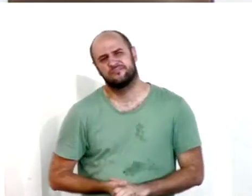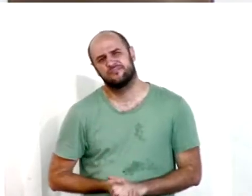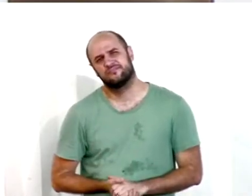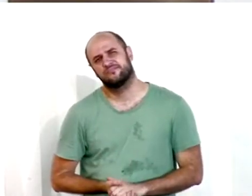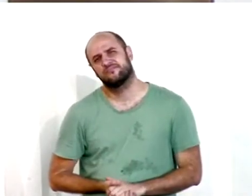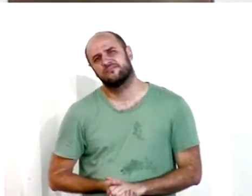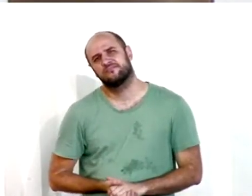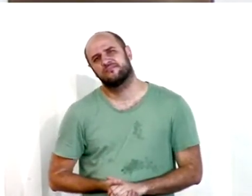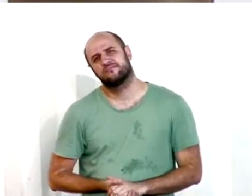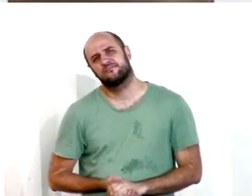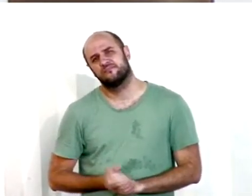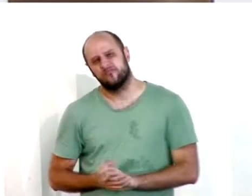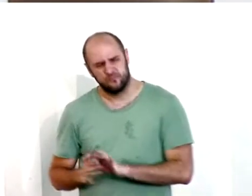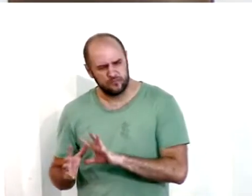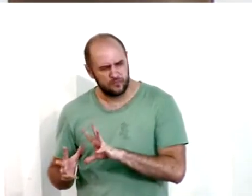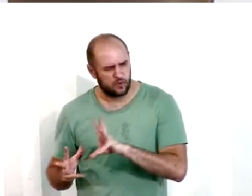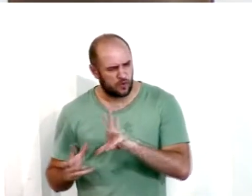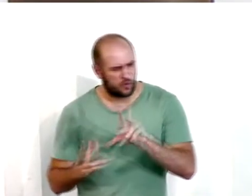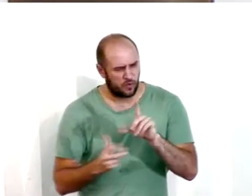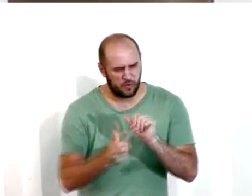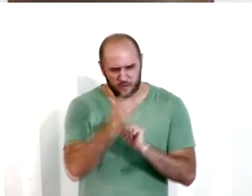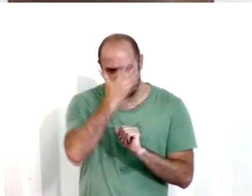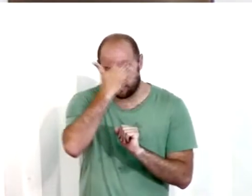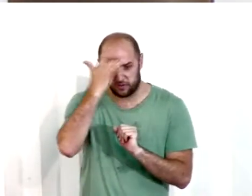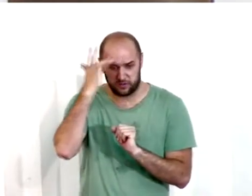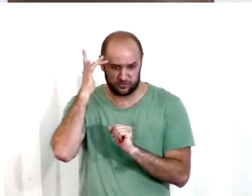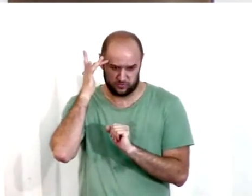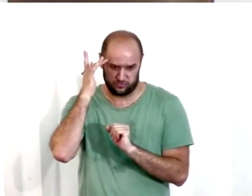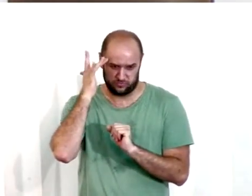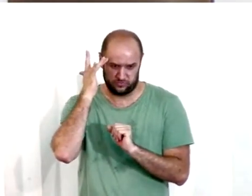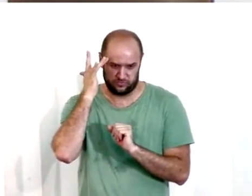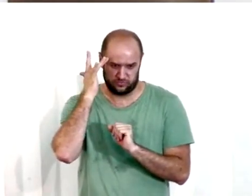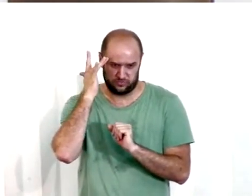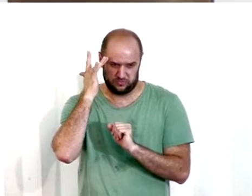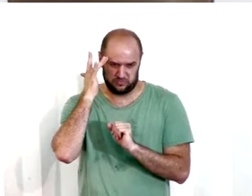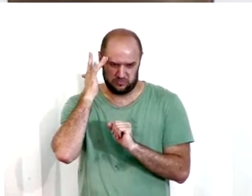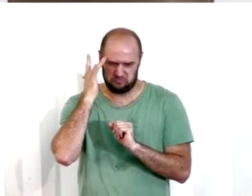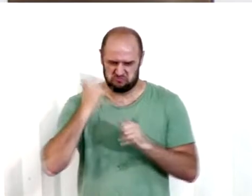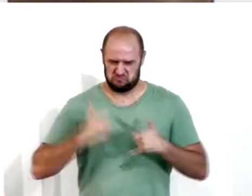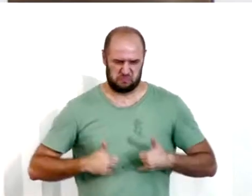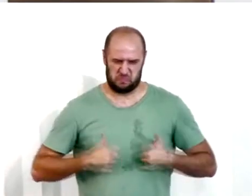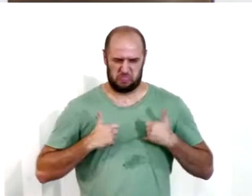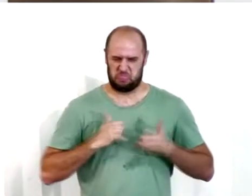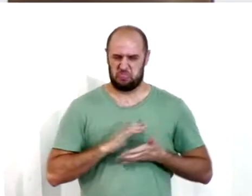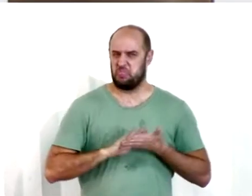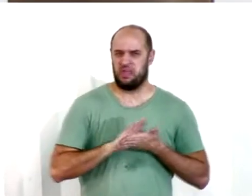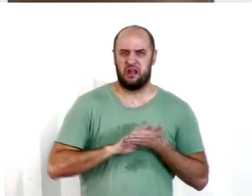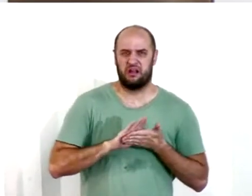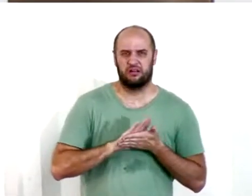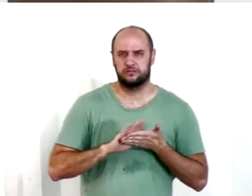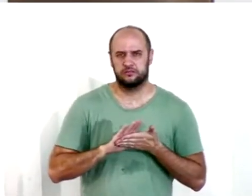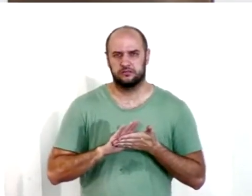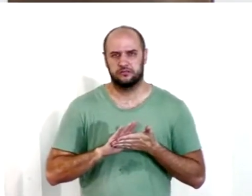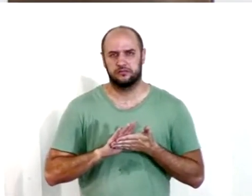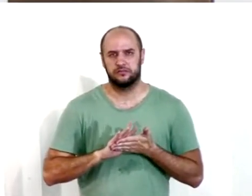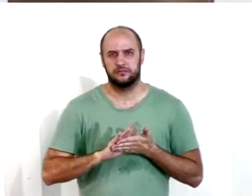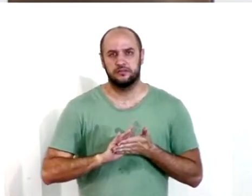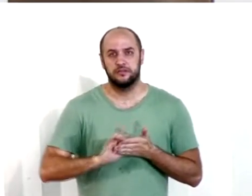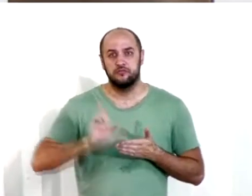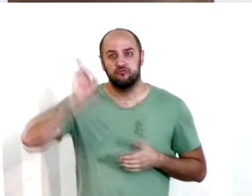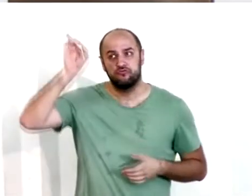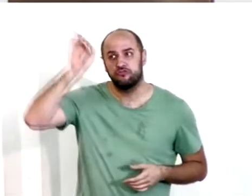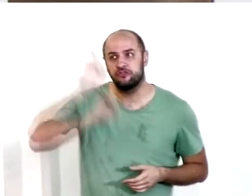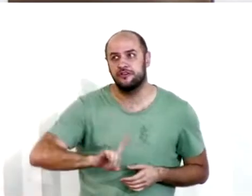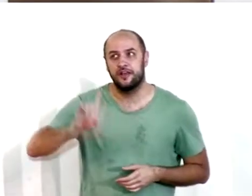Ou seja, todos aqueles que, sem contar com méritos pessoais, recebem o direito a todas as